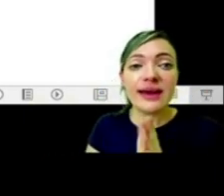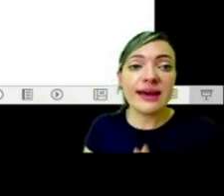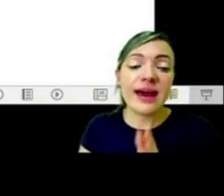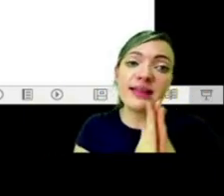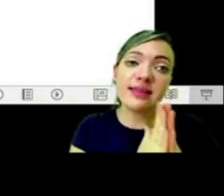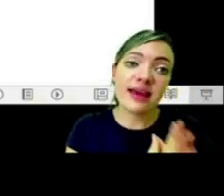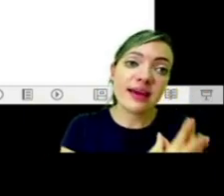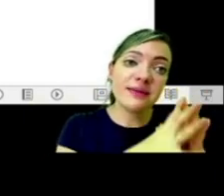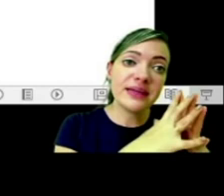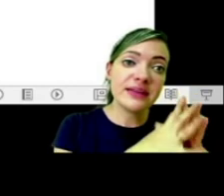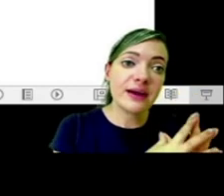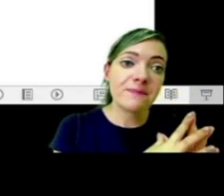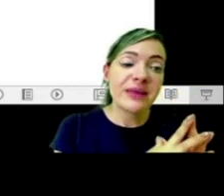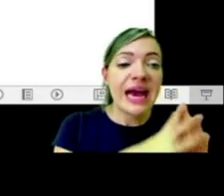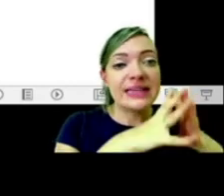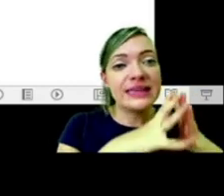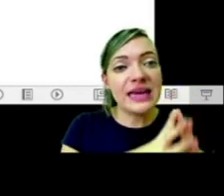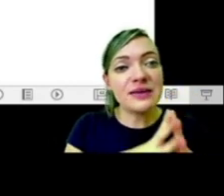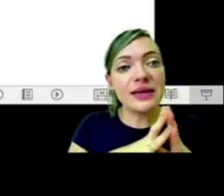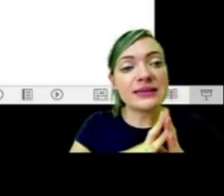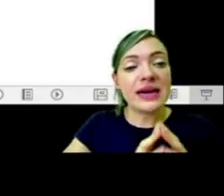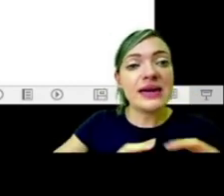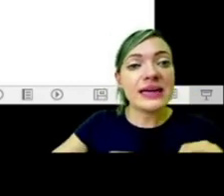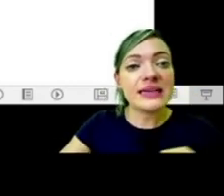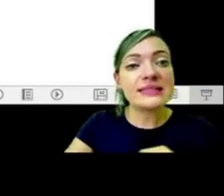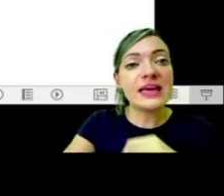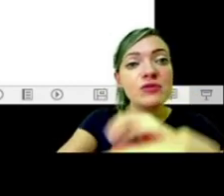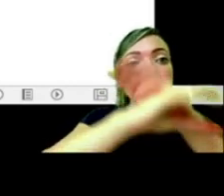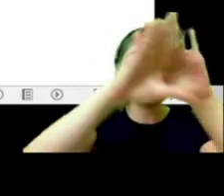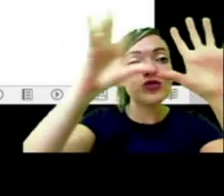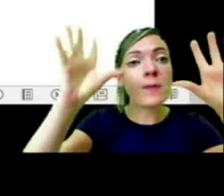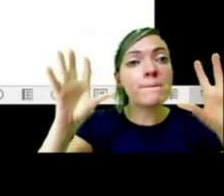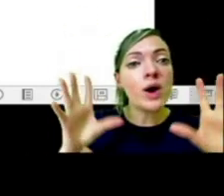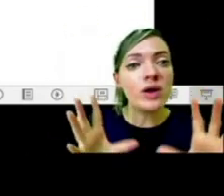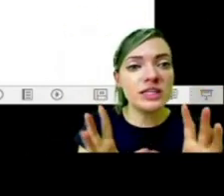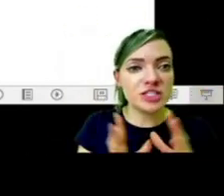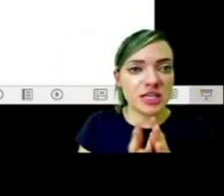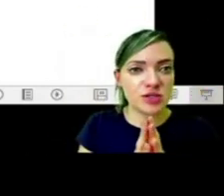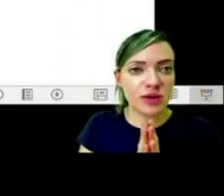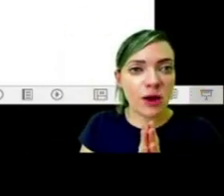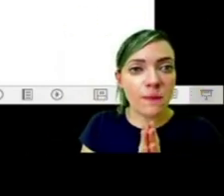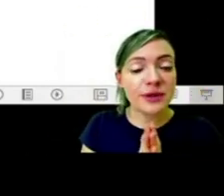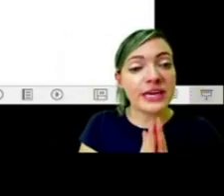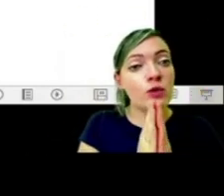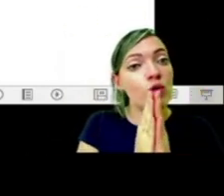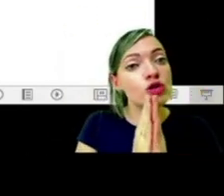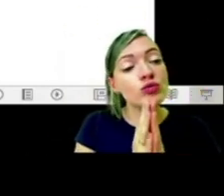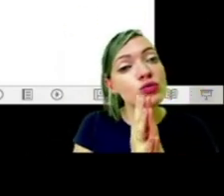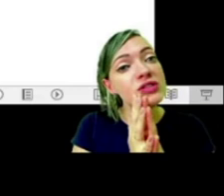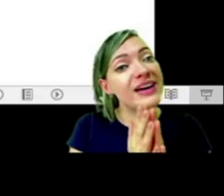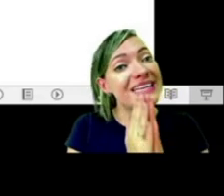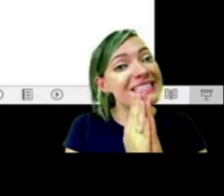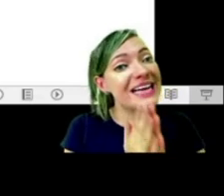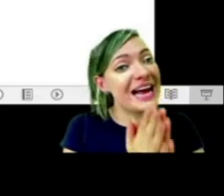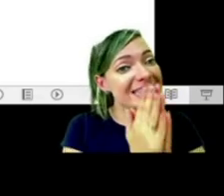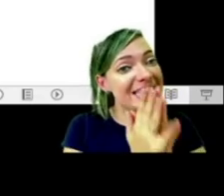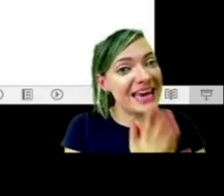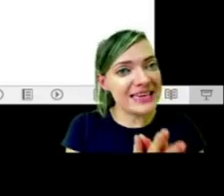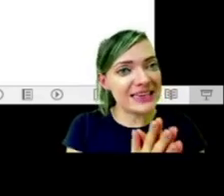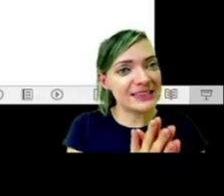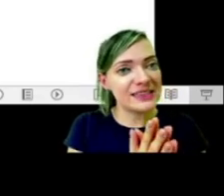vestibular é a teia alimentar. A teia alimentar, ela tem um fluxo polidirecional, porque ela é um conjunto de